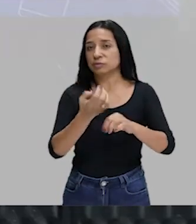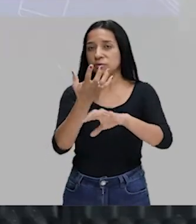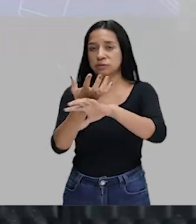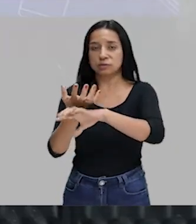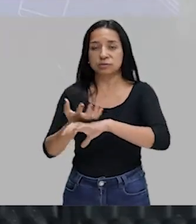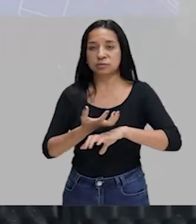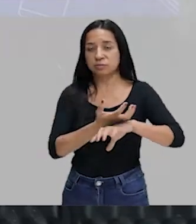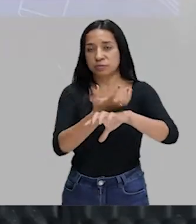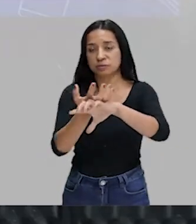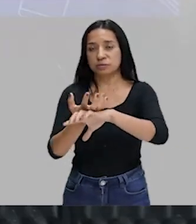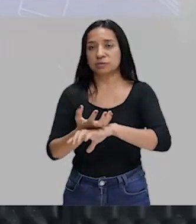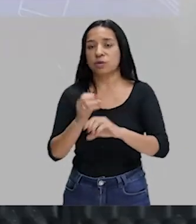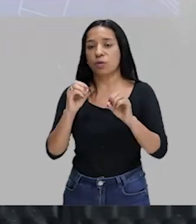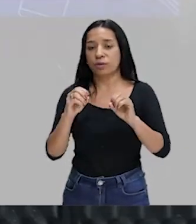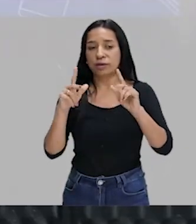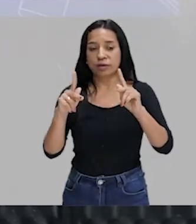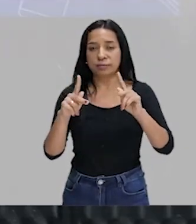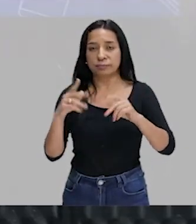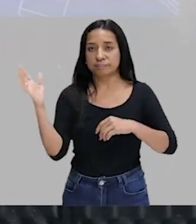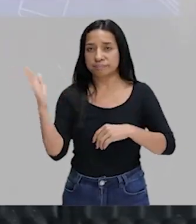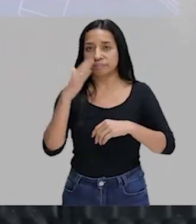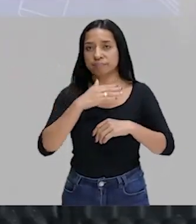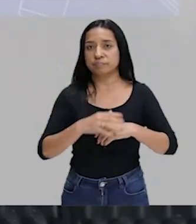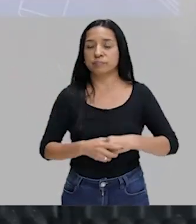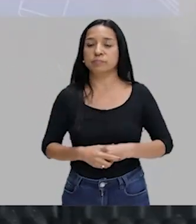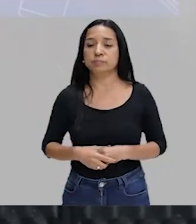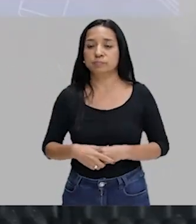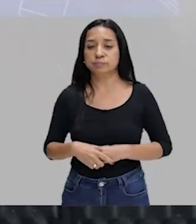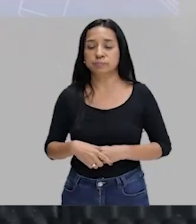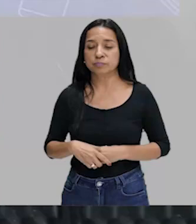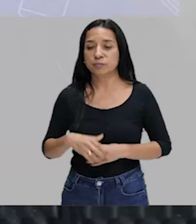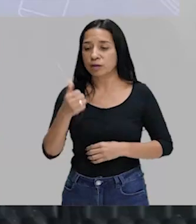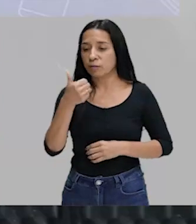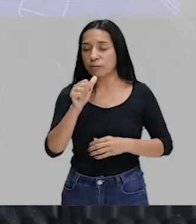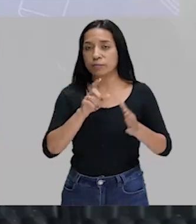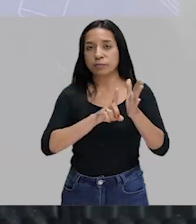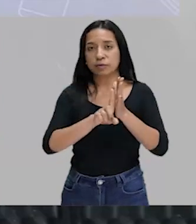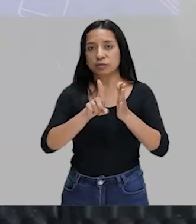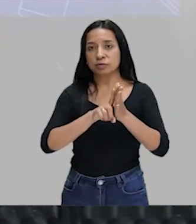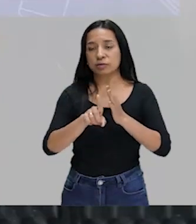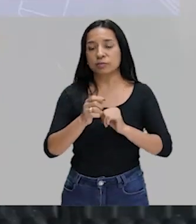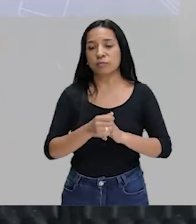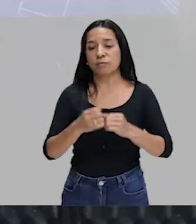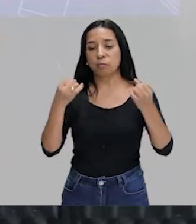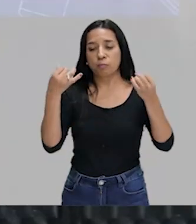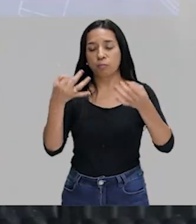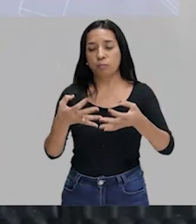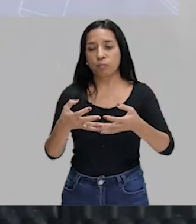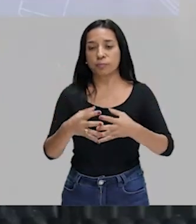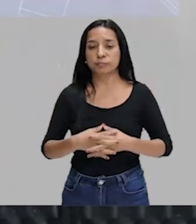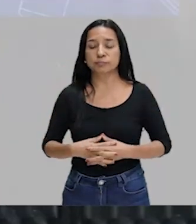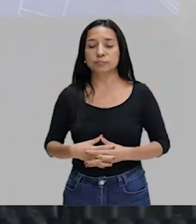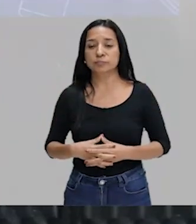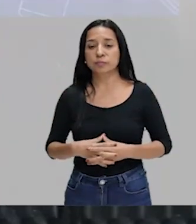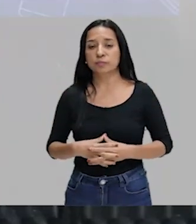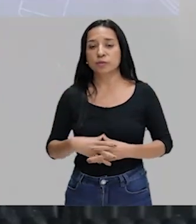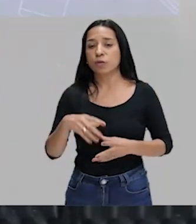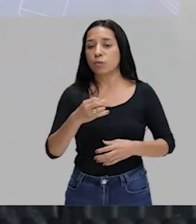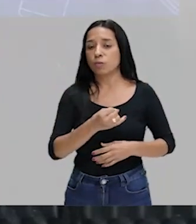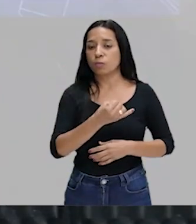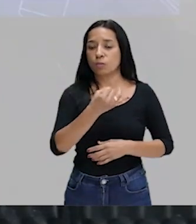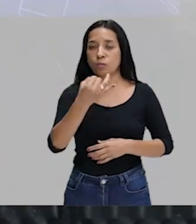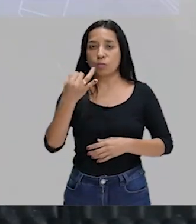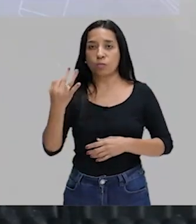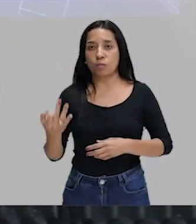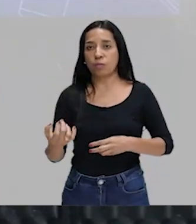também, ok? Então vamos lá. Vamos ver a primeira questão, né? A primeira questão diz o seguinte: ó. Quais os